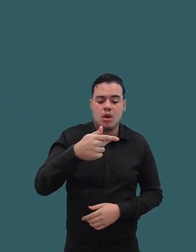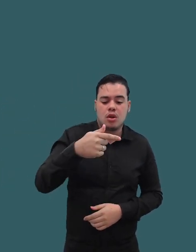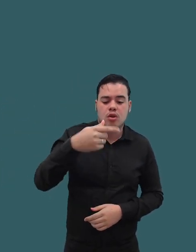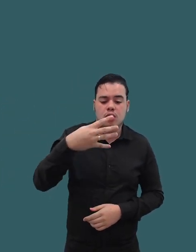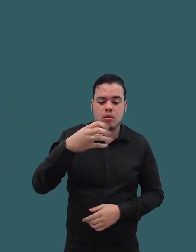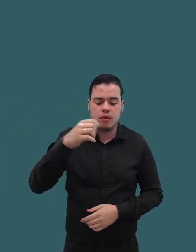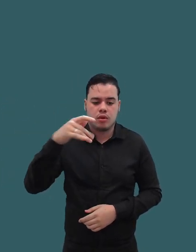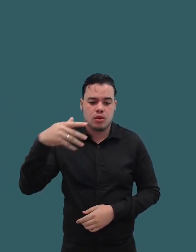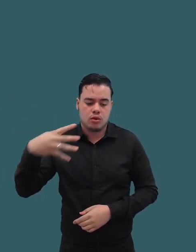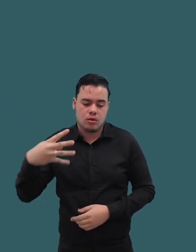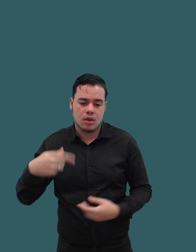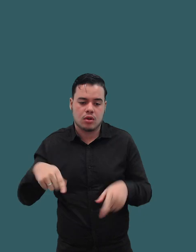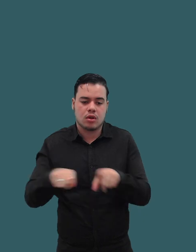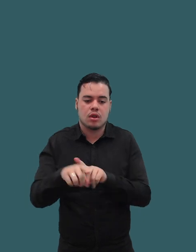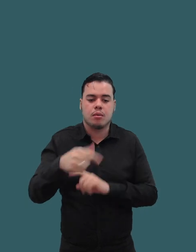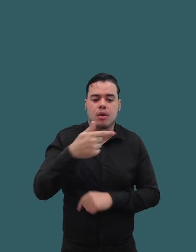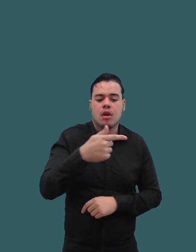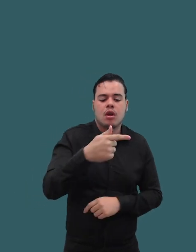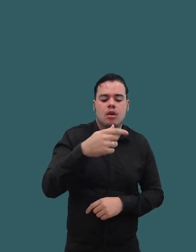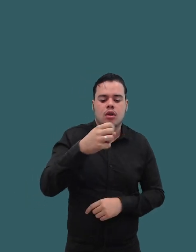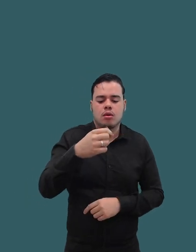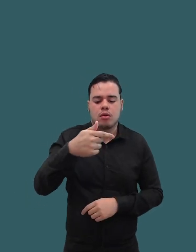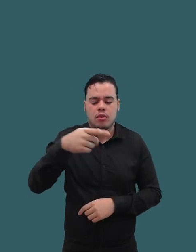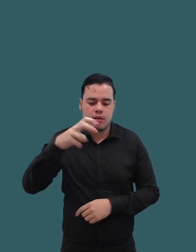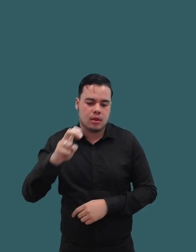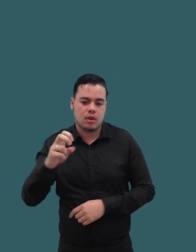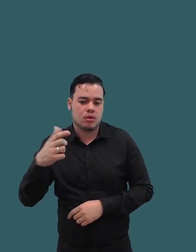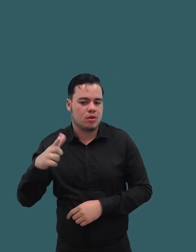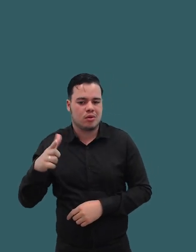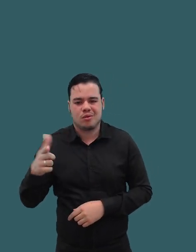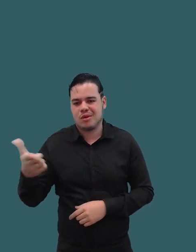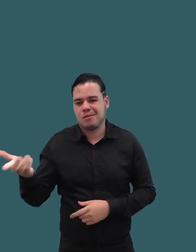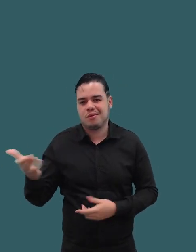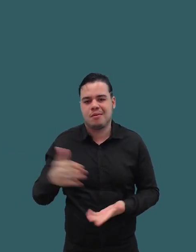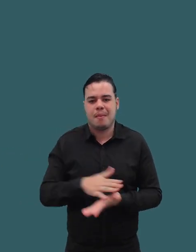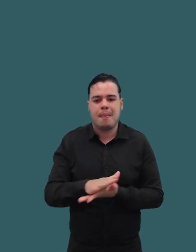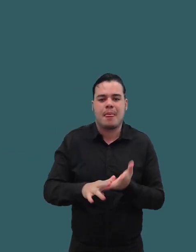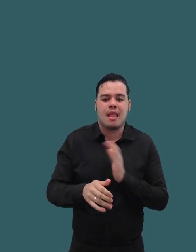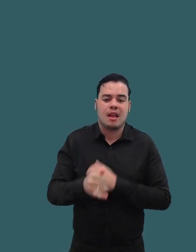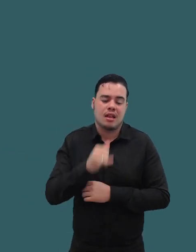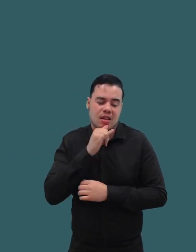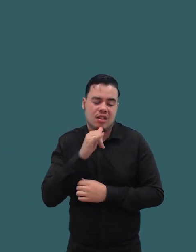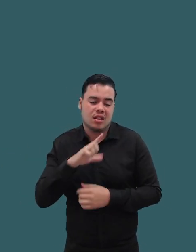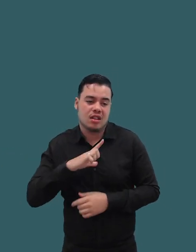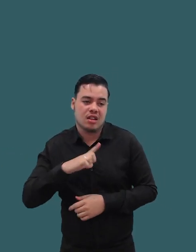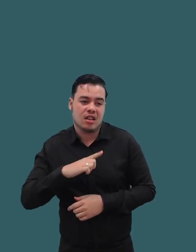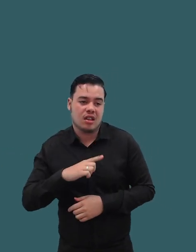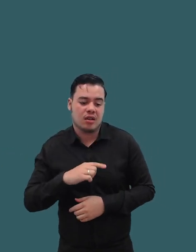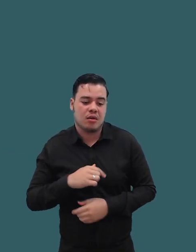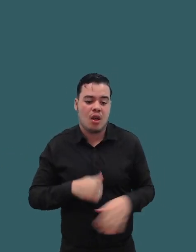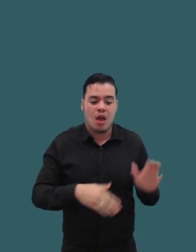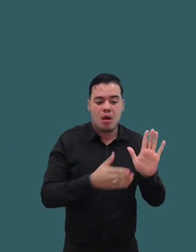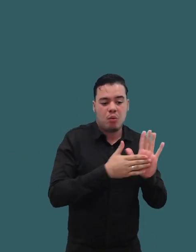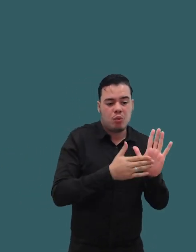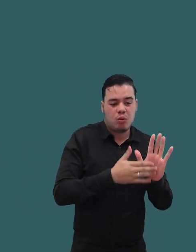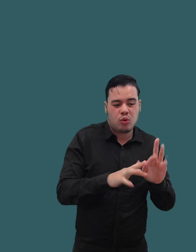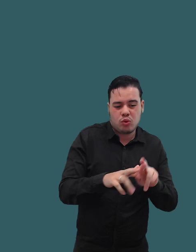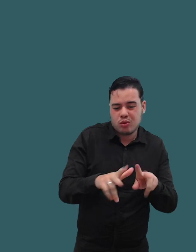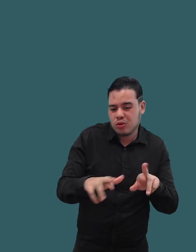e 2026 tem uma proposta do MGI numa mesa específica com as várias